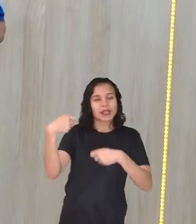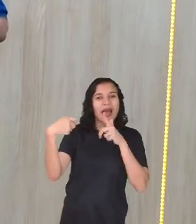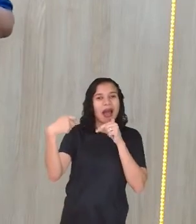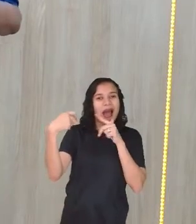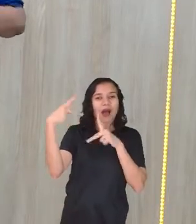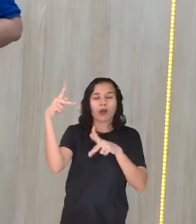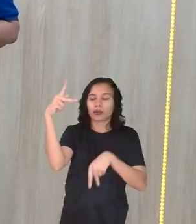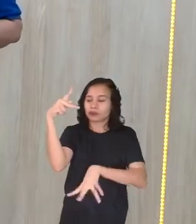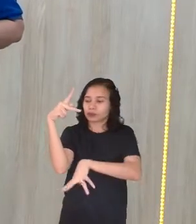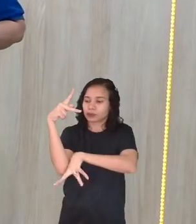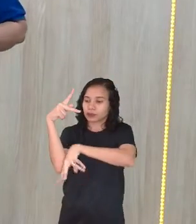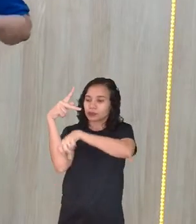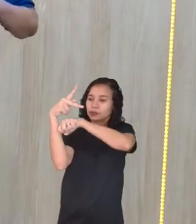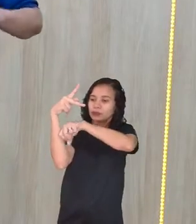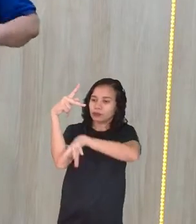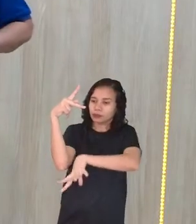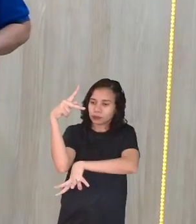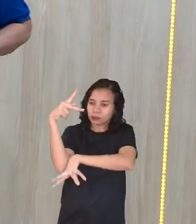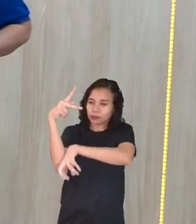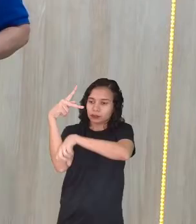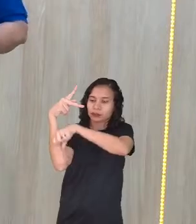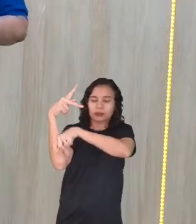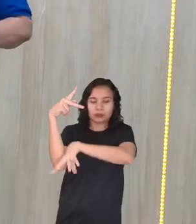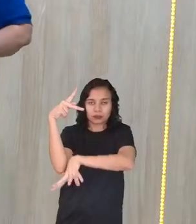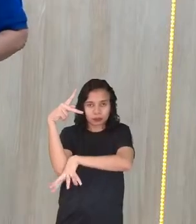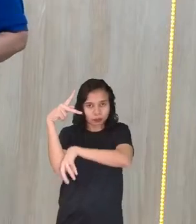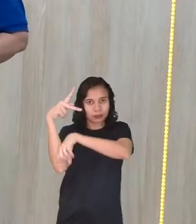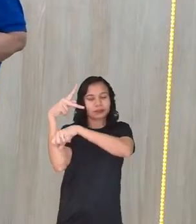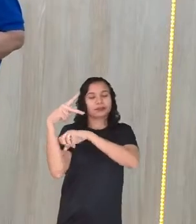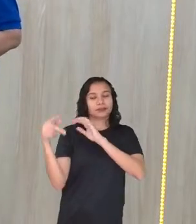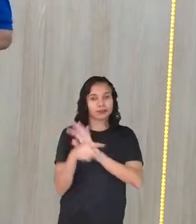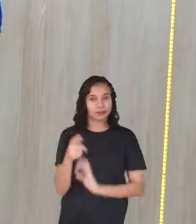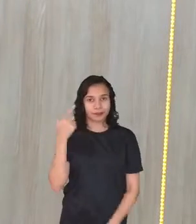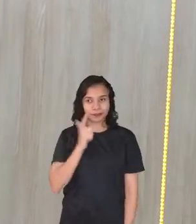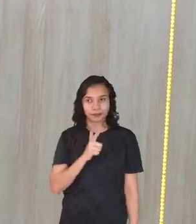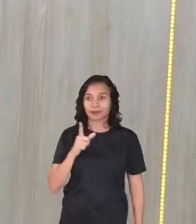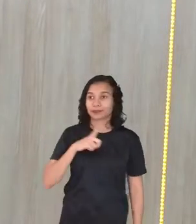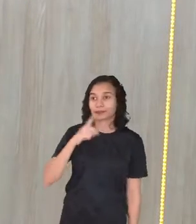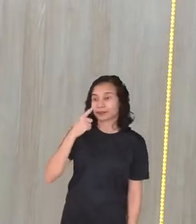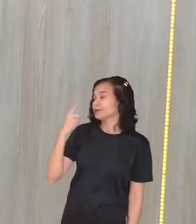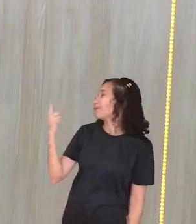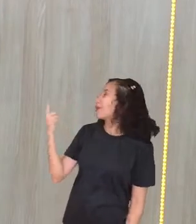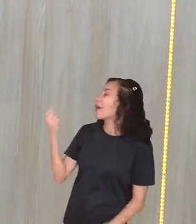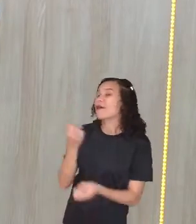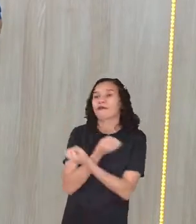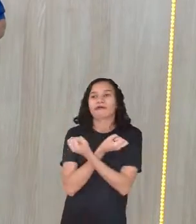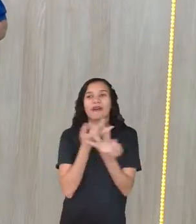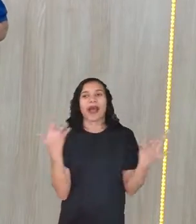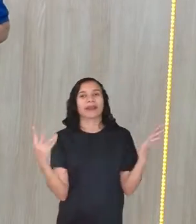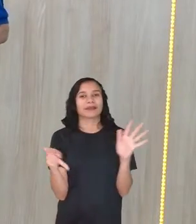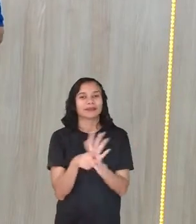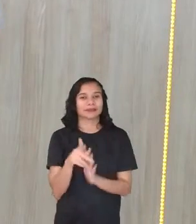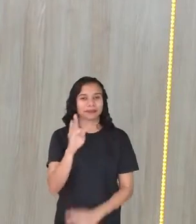água para completar aí o seu ciclo e a produção de alimento. E aqui nós temos várias técnicas também de